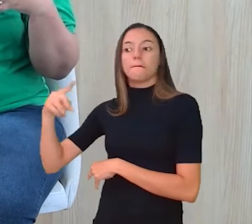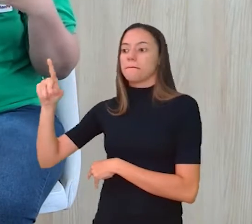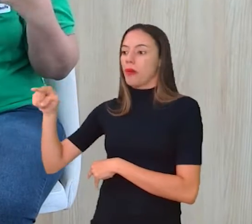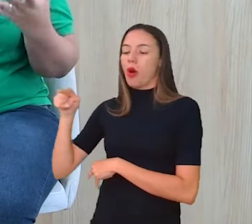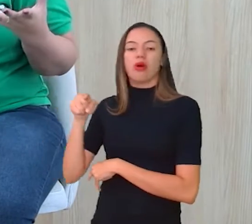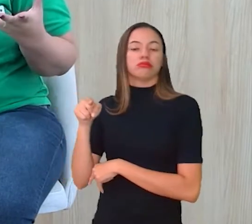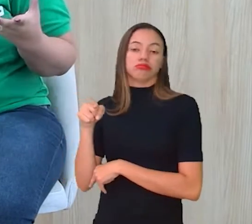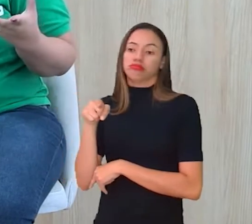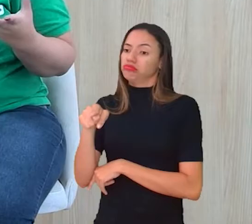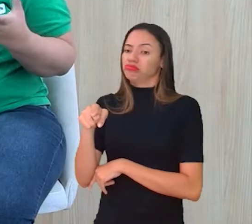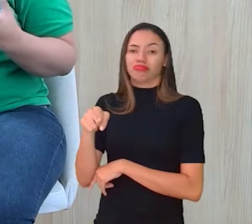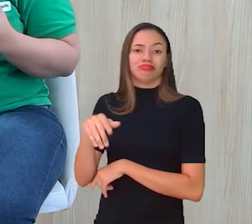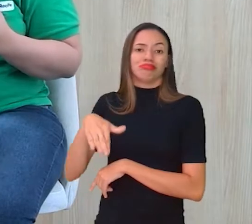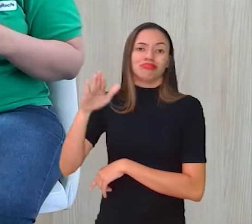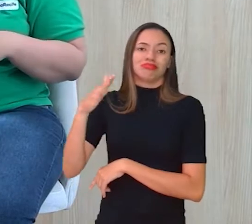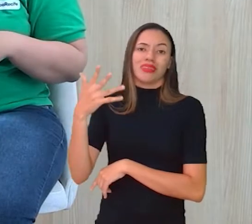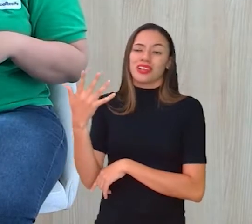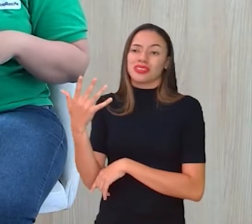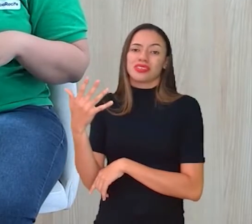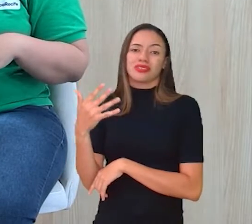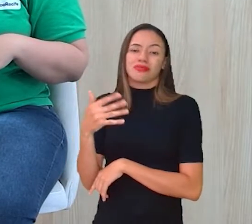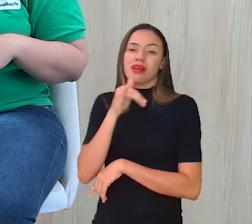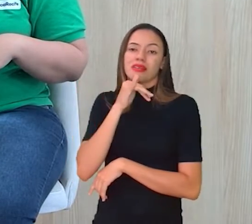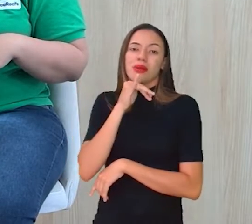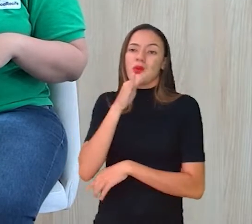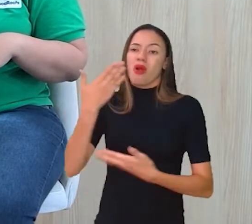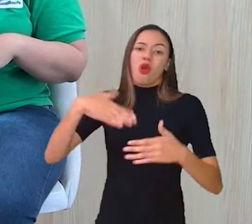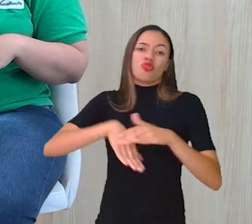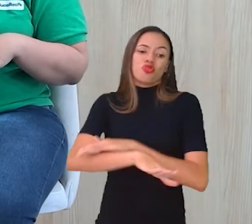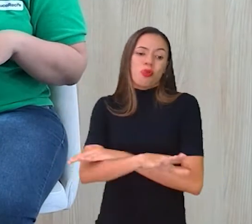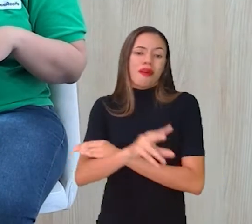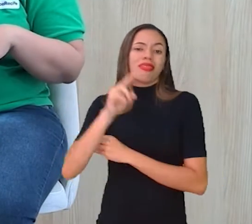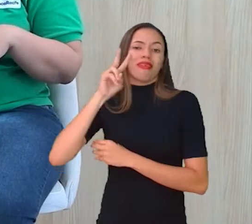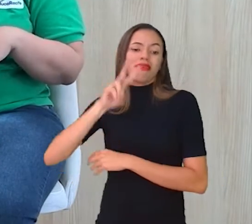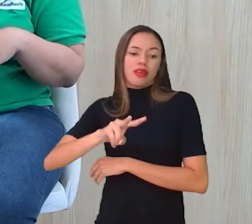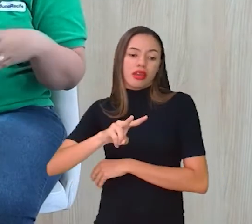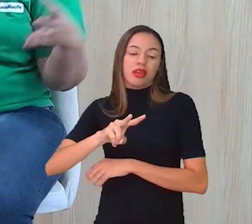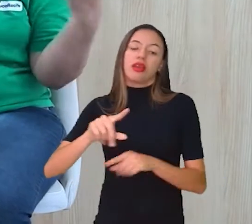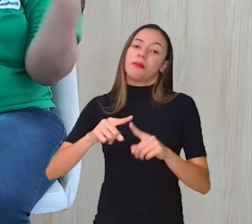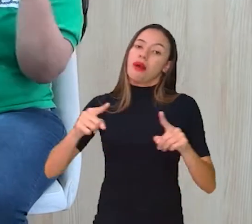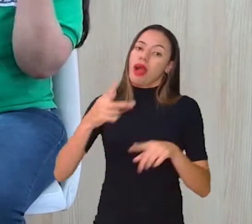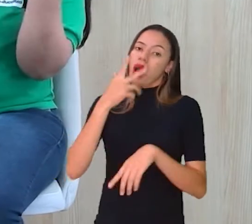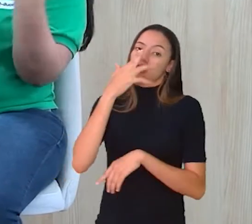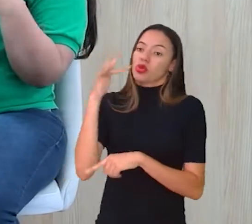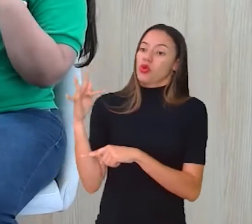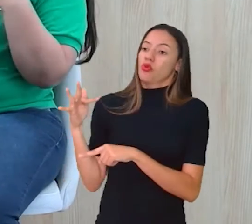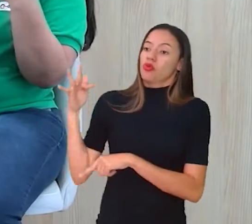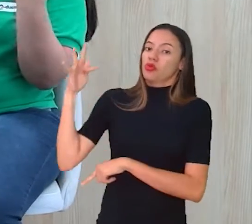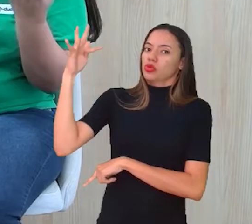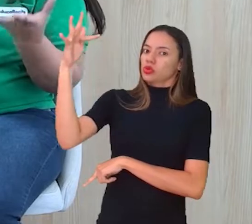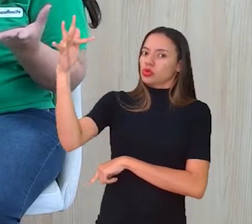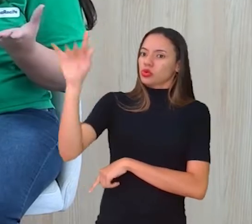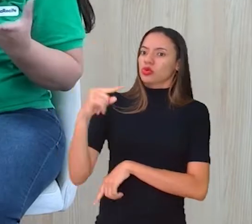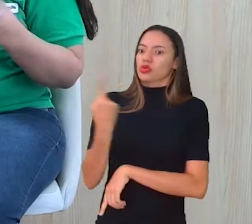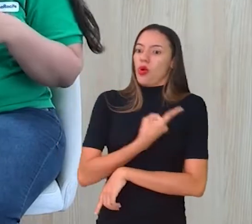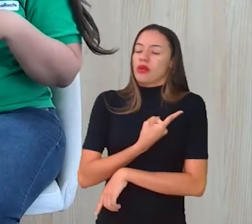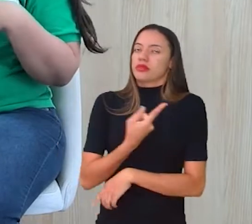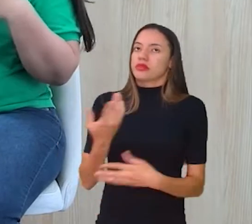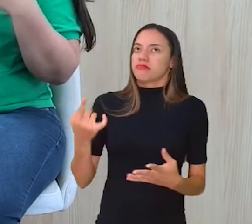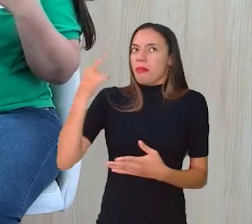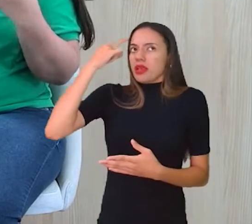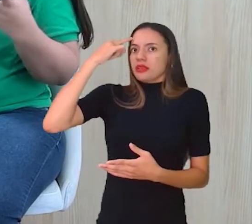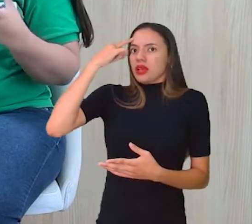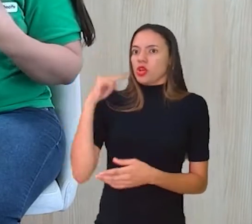muito comum. Então, ele até falou na nossa primeira aula, né, que quem sabe daqui a um tempo seremos imorríveis. Exatamente.